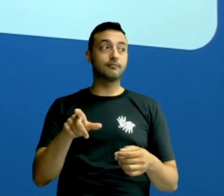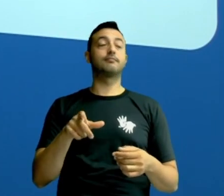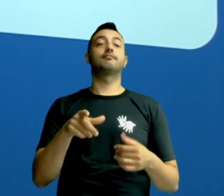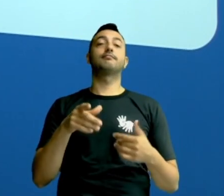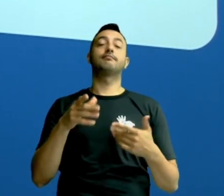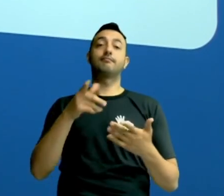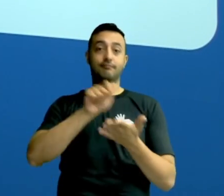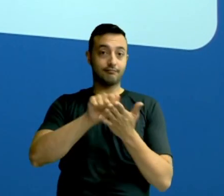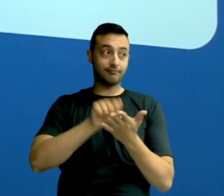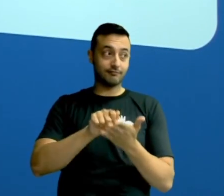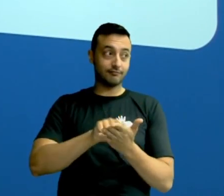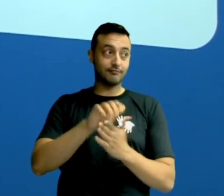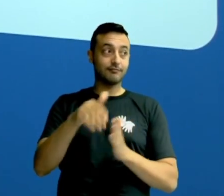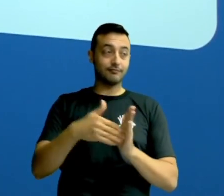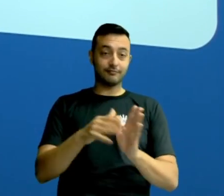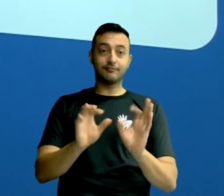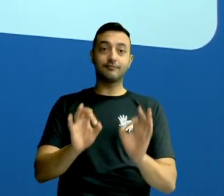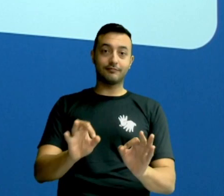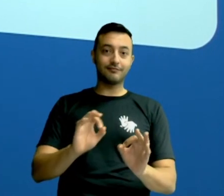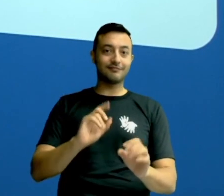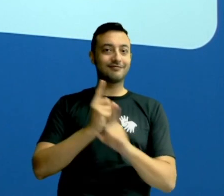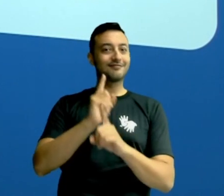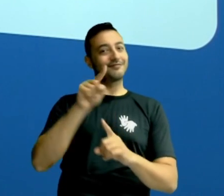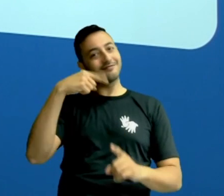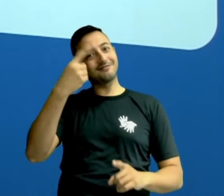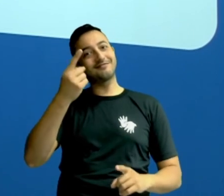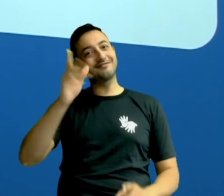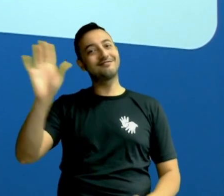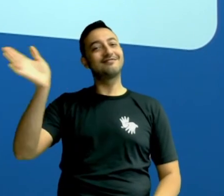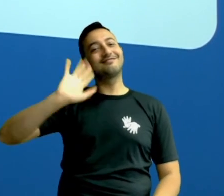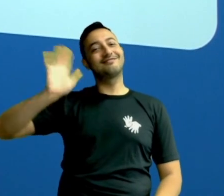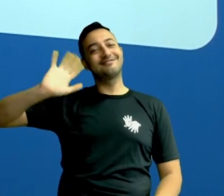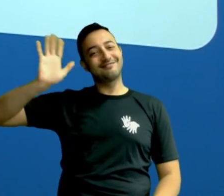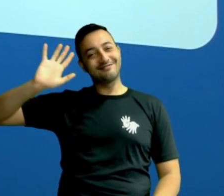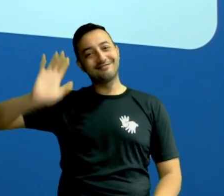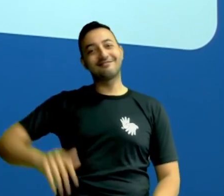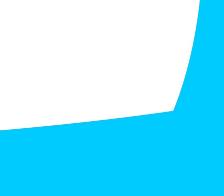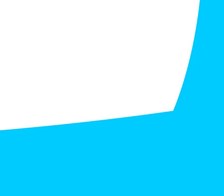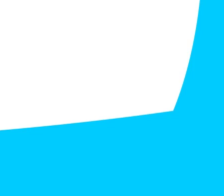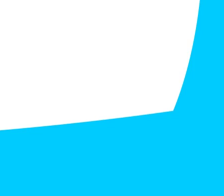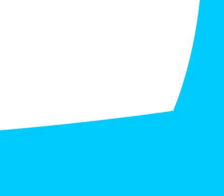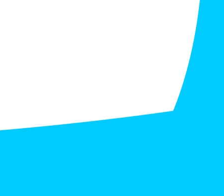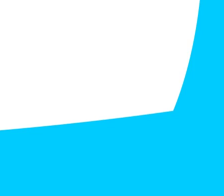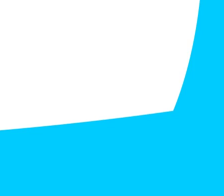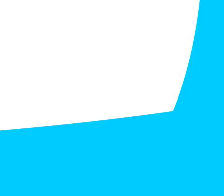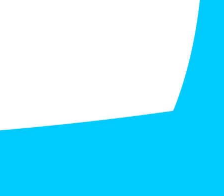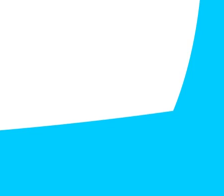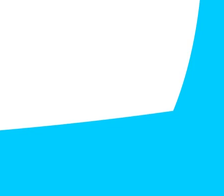e a nova em tudo certo até a próxima aula dá um